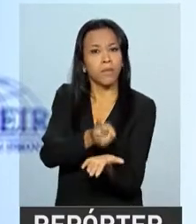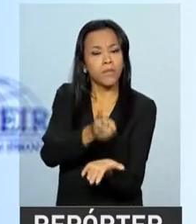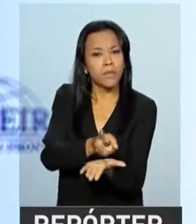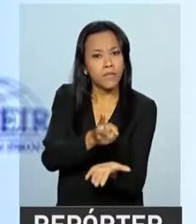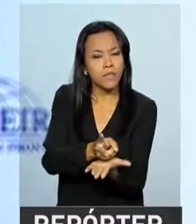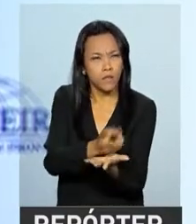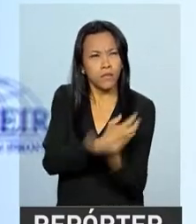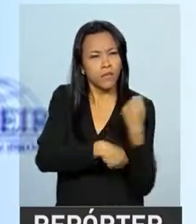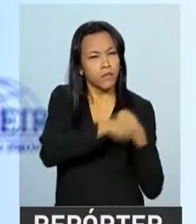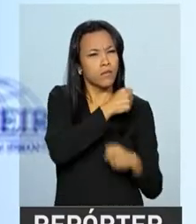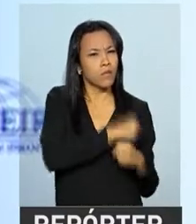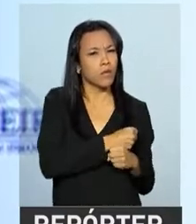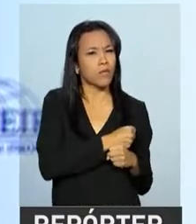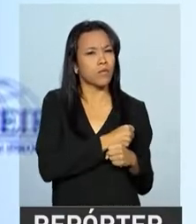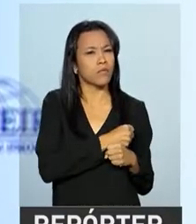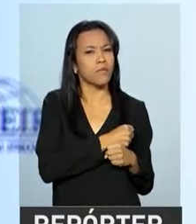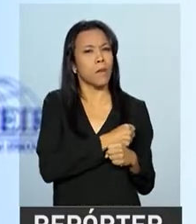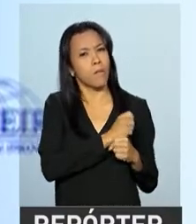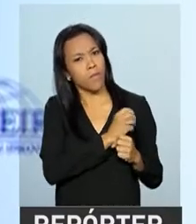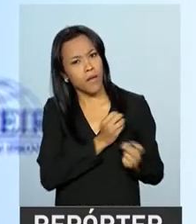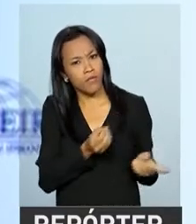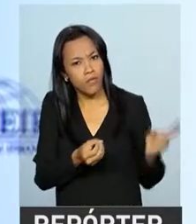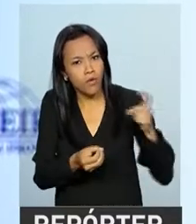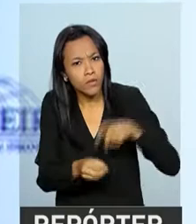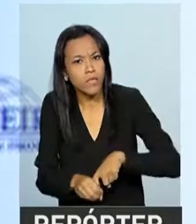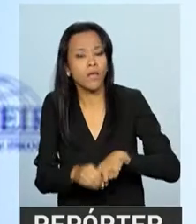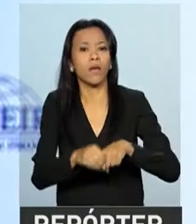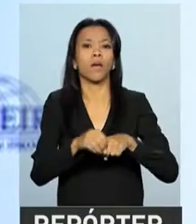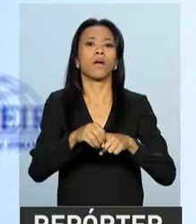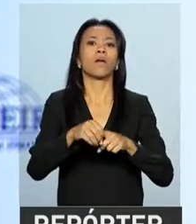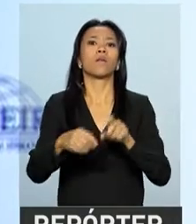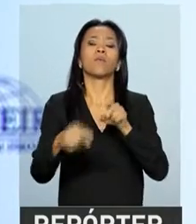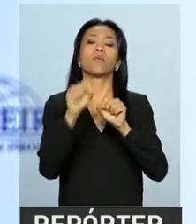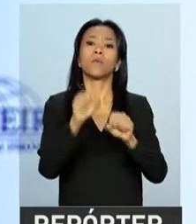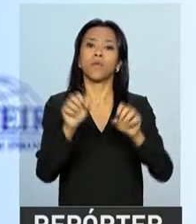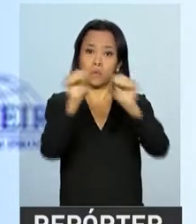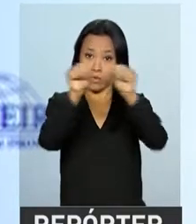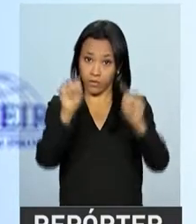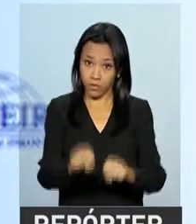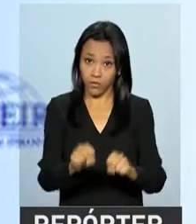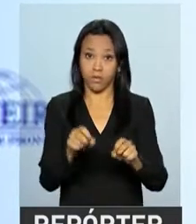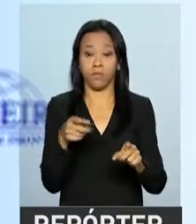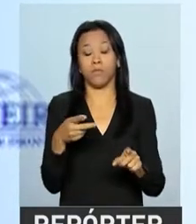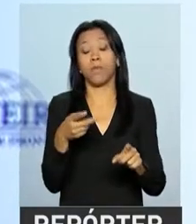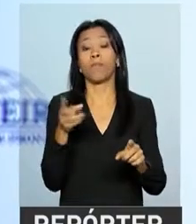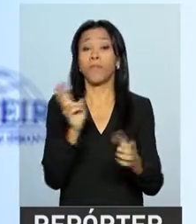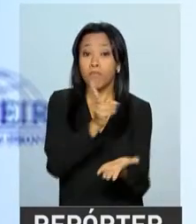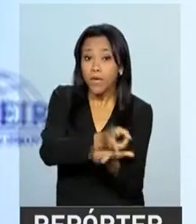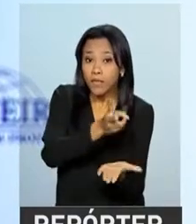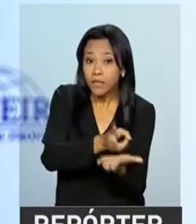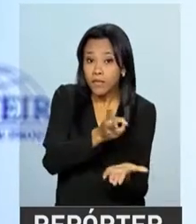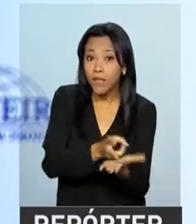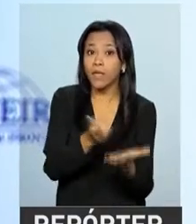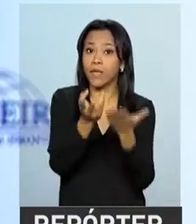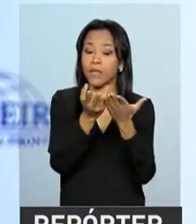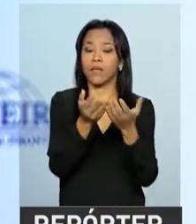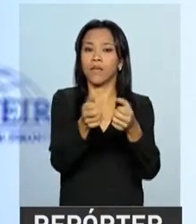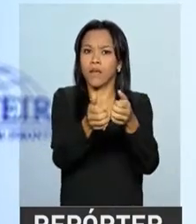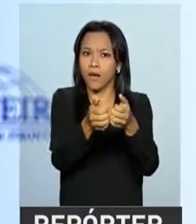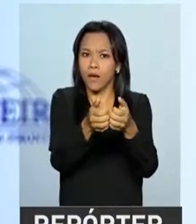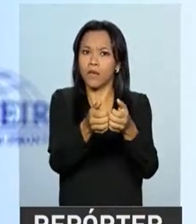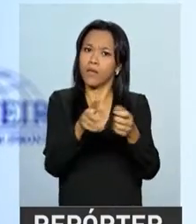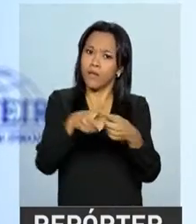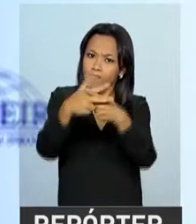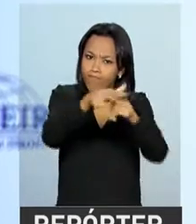trabalhamos no ano passado para a volta do Reintegra a 2% este ano e a manutenção e até a ampliação do mesmo